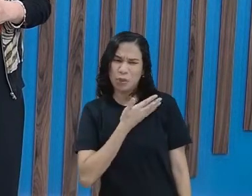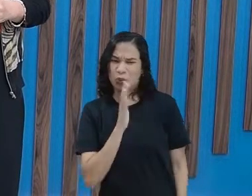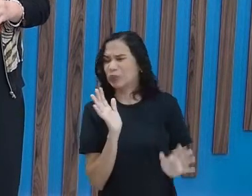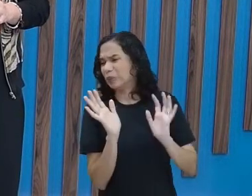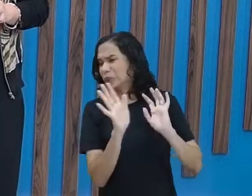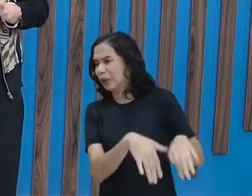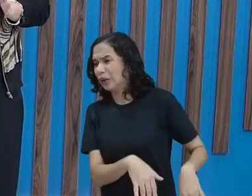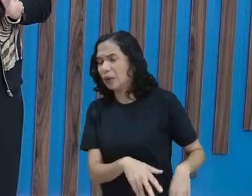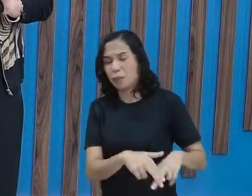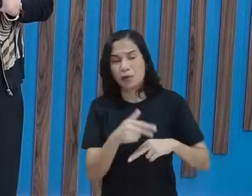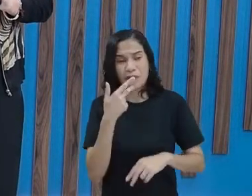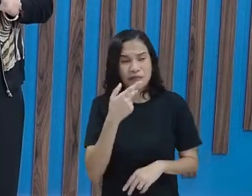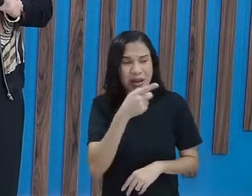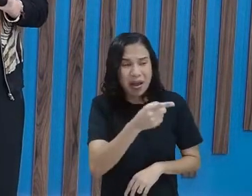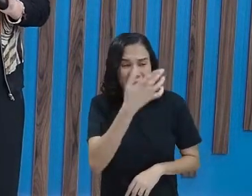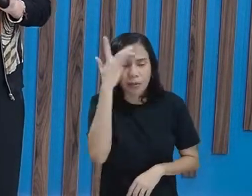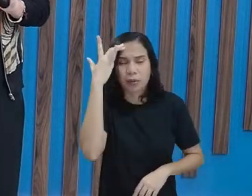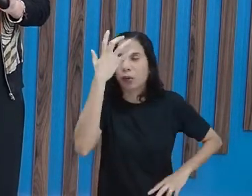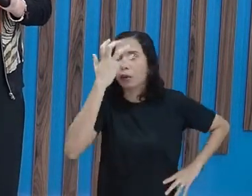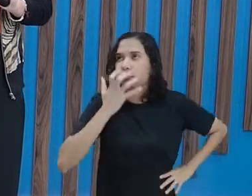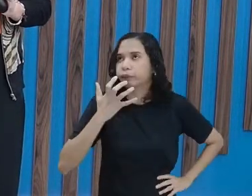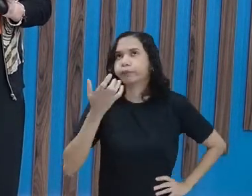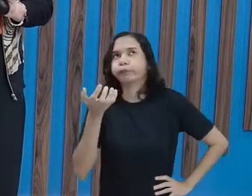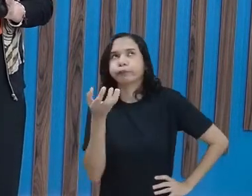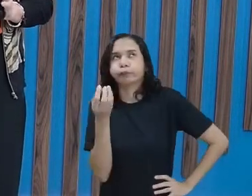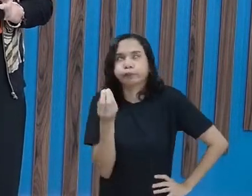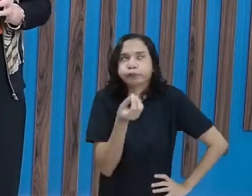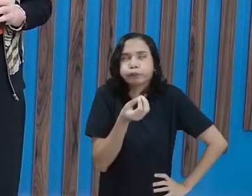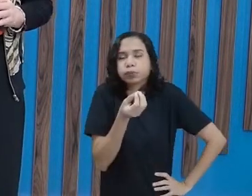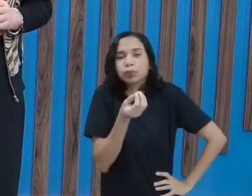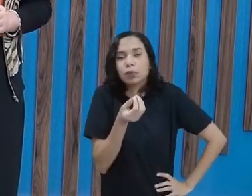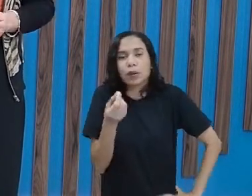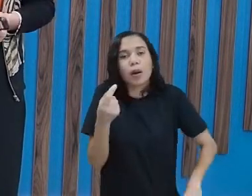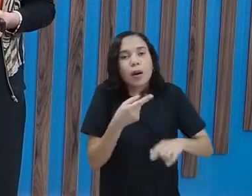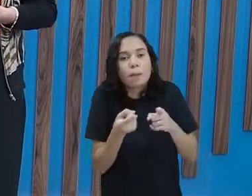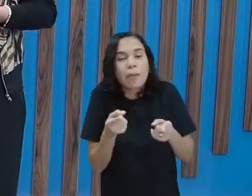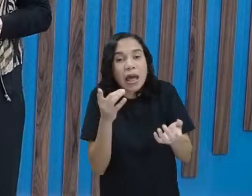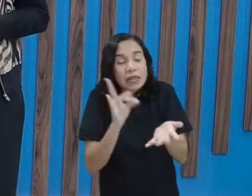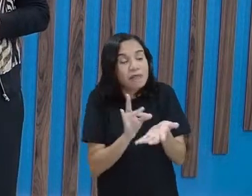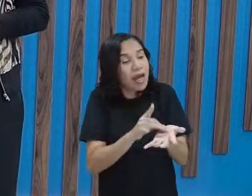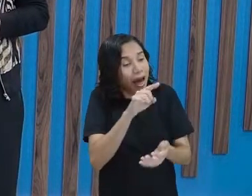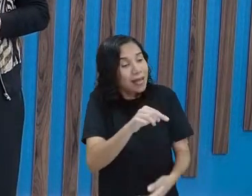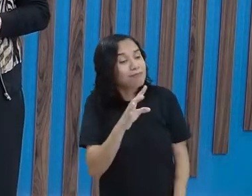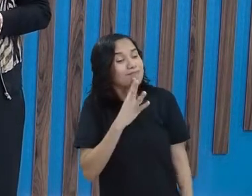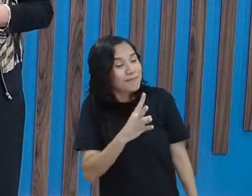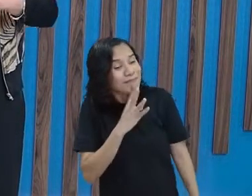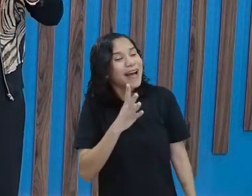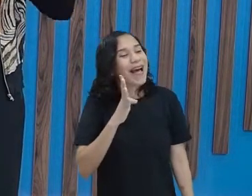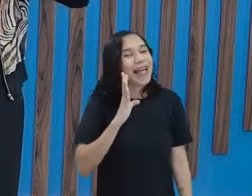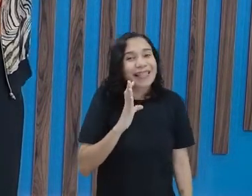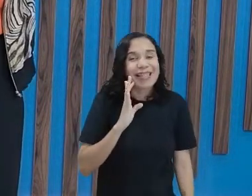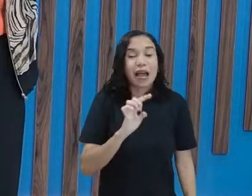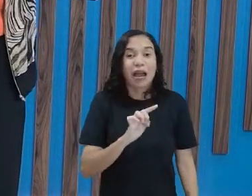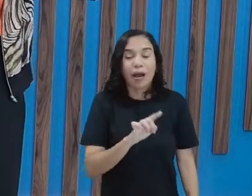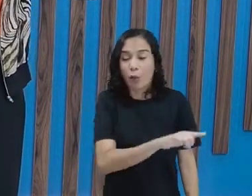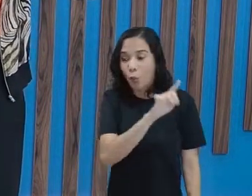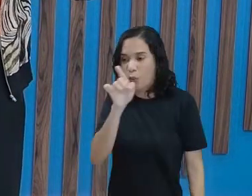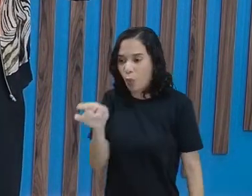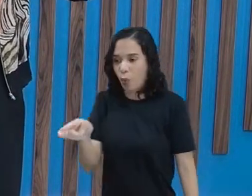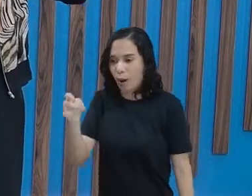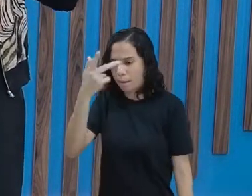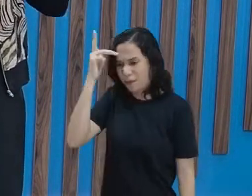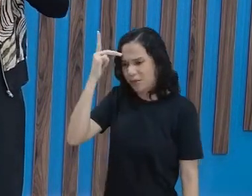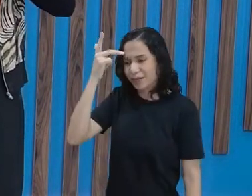assim? Porque acha que a pessoa é muito séria, é muito metida, e aquela pessoa é tão legal. Já tem outra